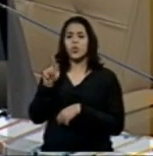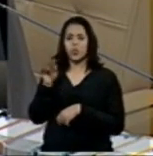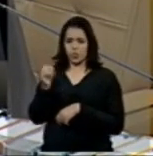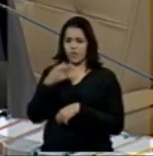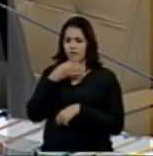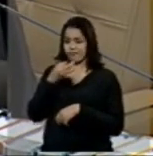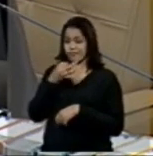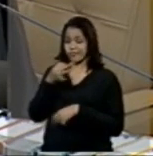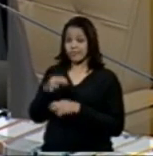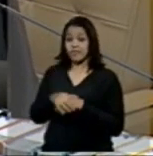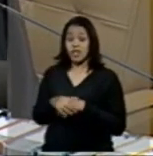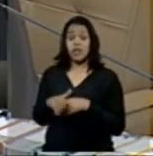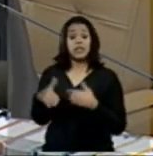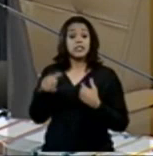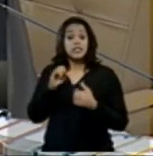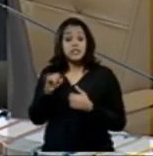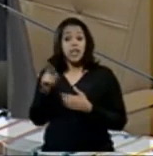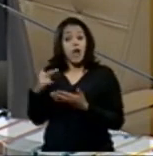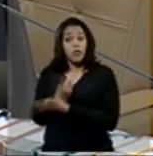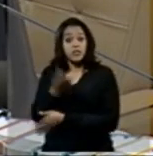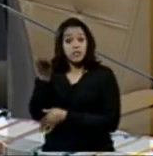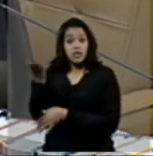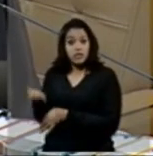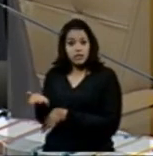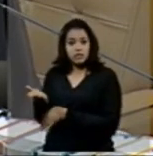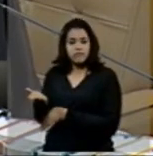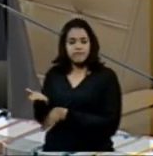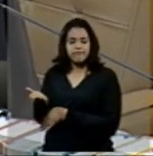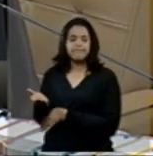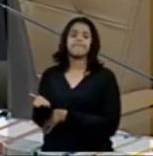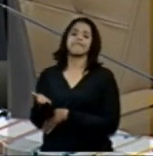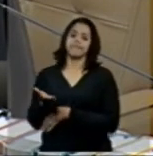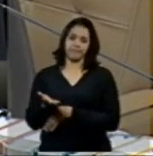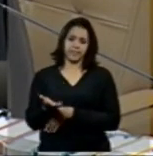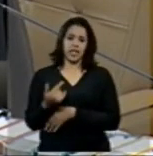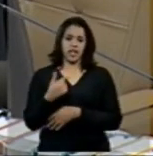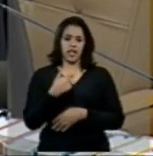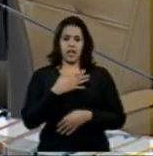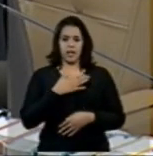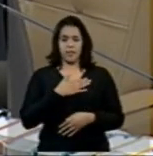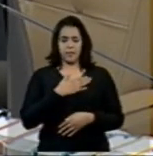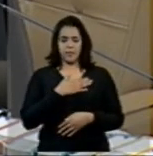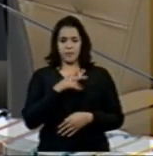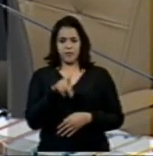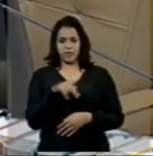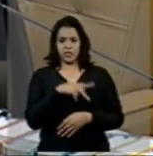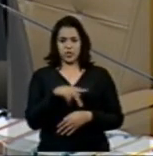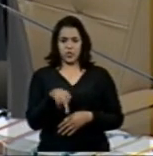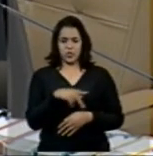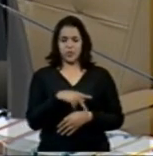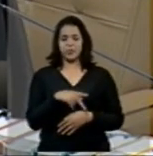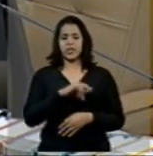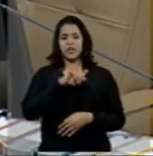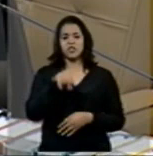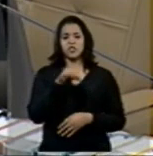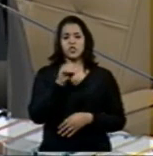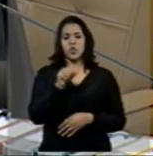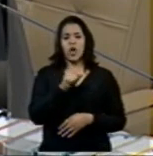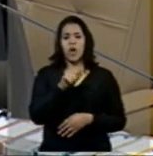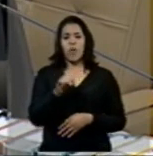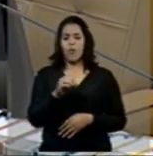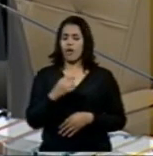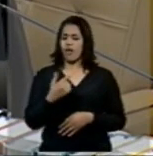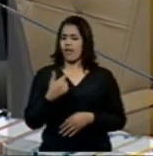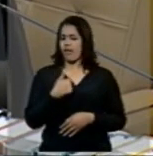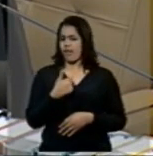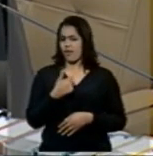Gueiros Bernardes, prossigo eu, na esteira do meu professor João Antônio Pereira Leite, não